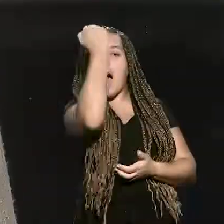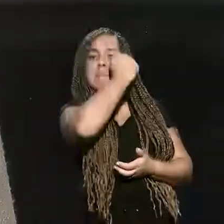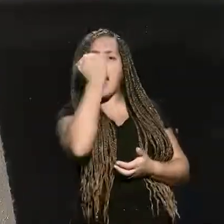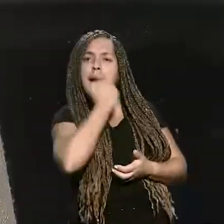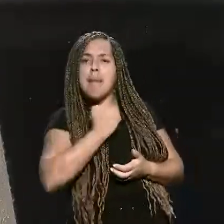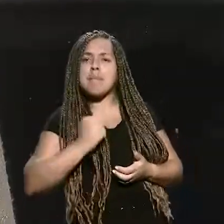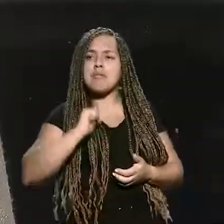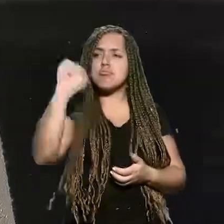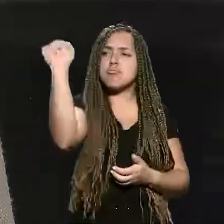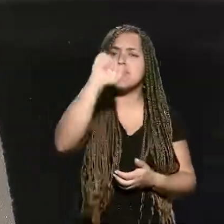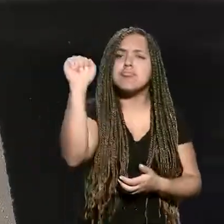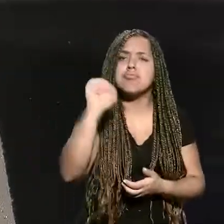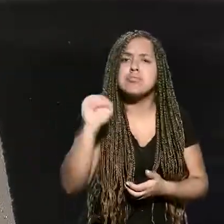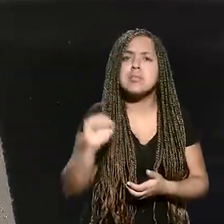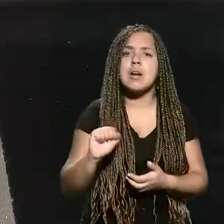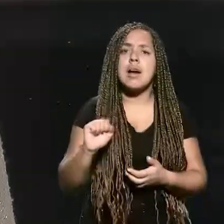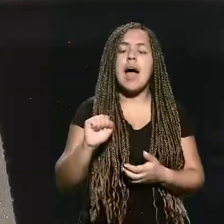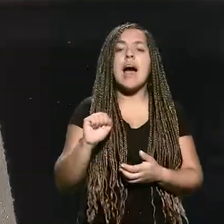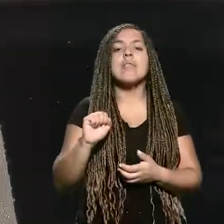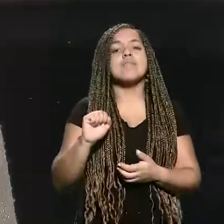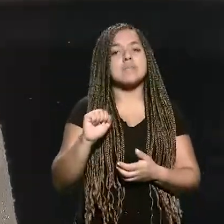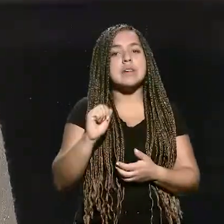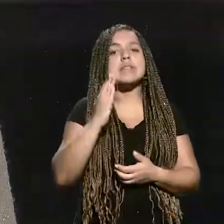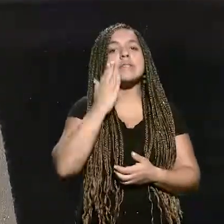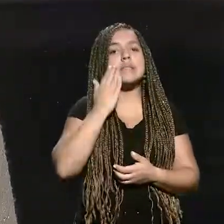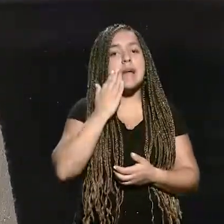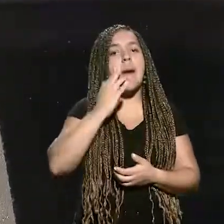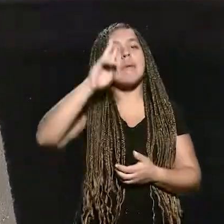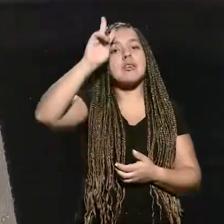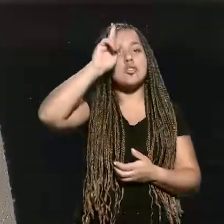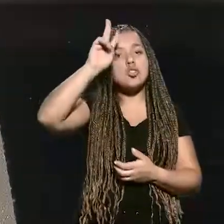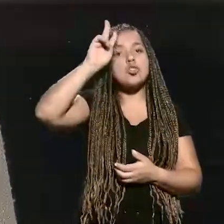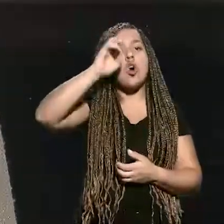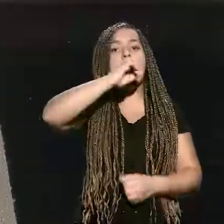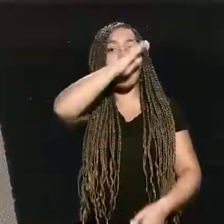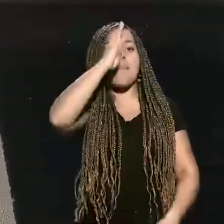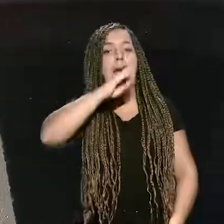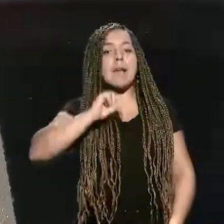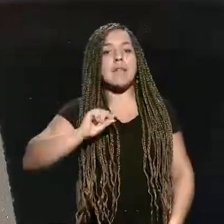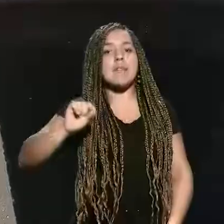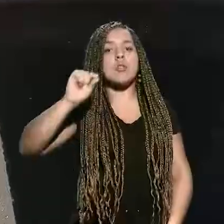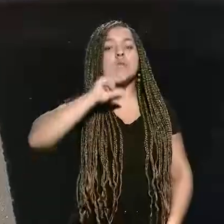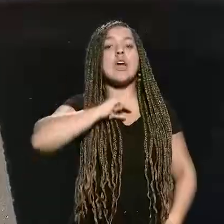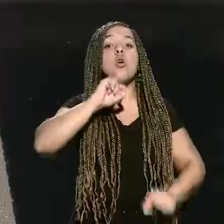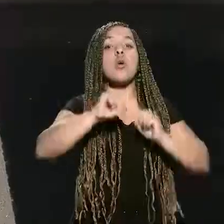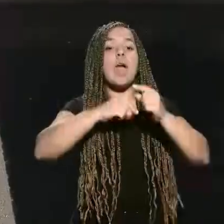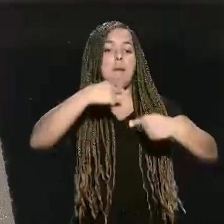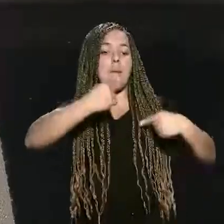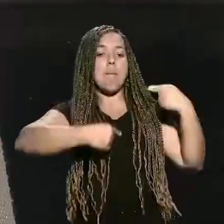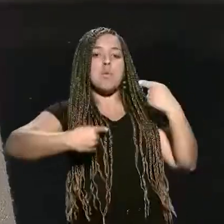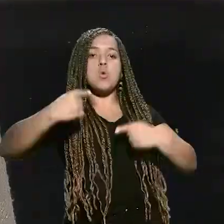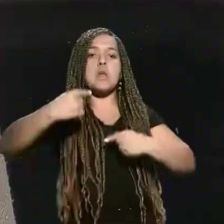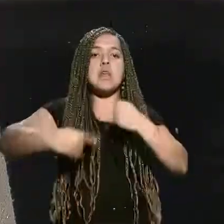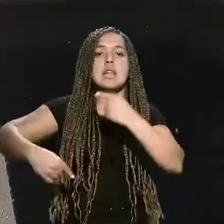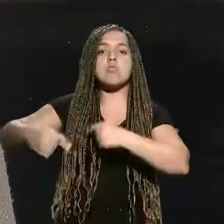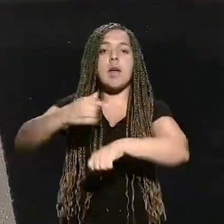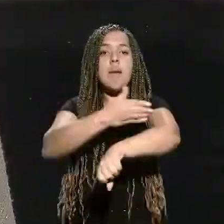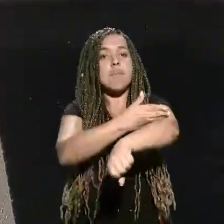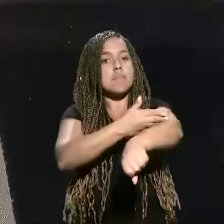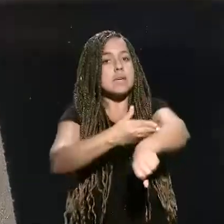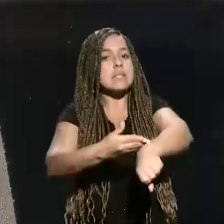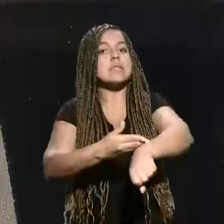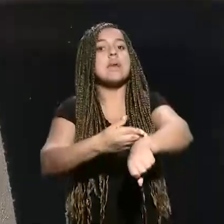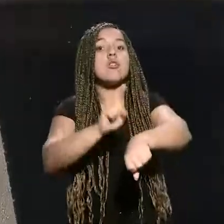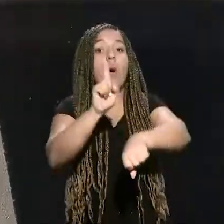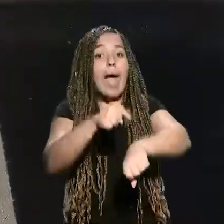né? Sobre o apagamento, assim. A gente vem de um país que vem com uma política de embranquecimento,